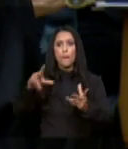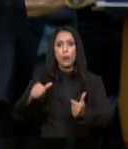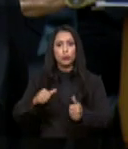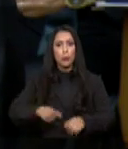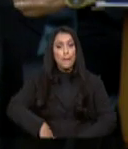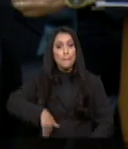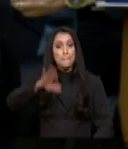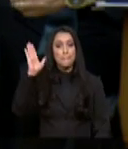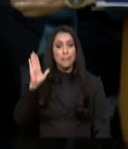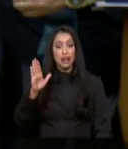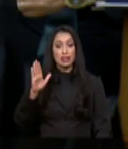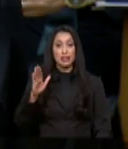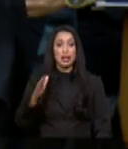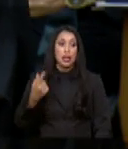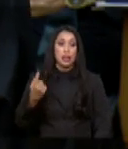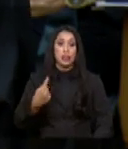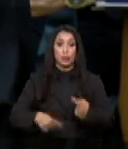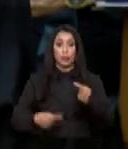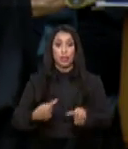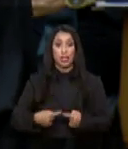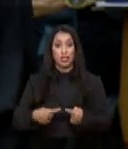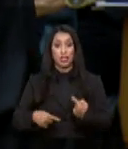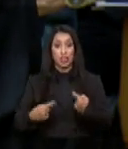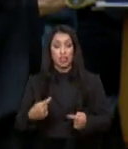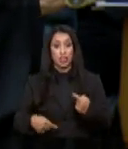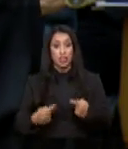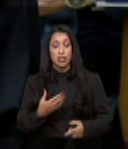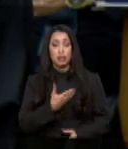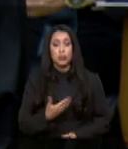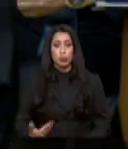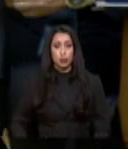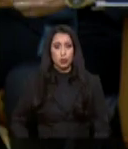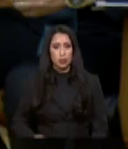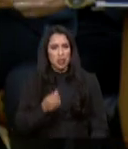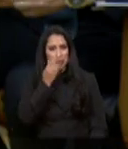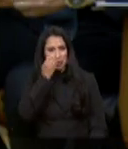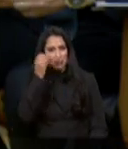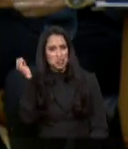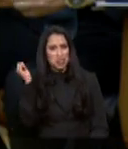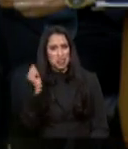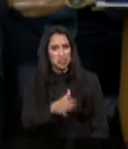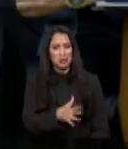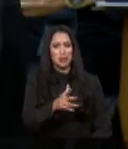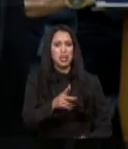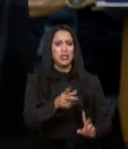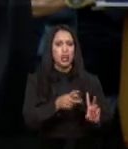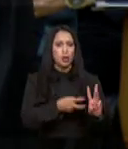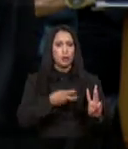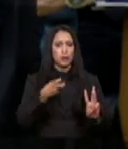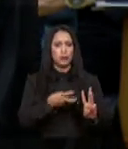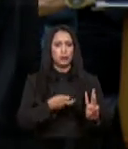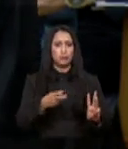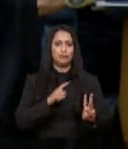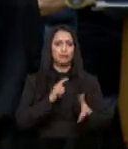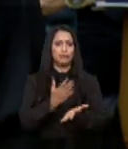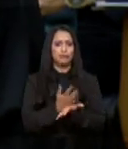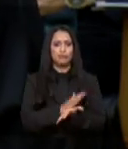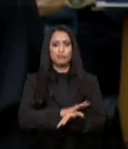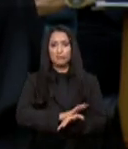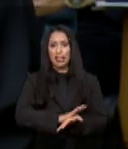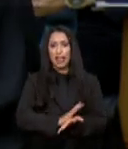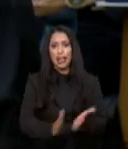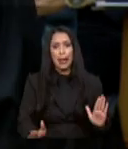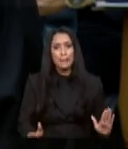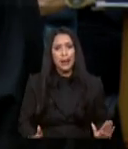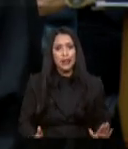O abandono de políticas públicas de Estado, como o PPCDAM, os colocam sob risco iminente de extermínio,